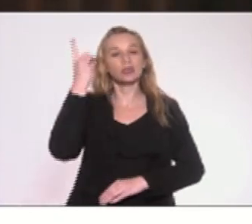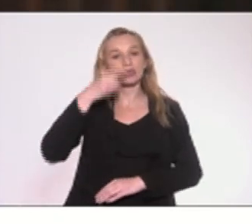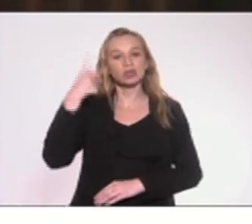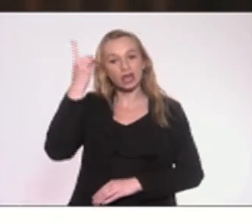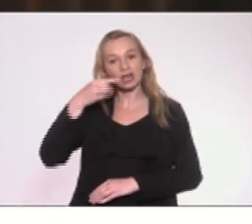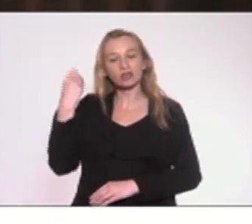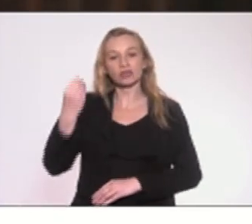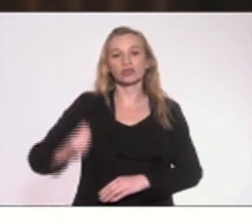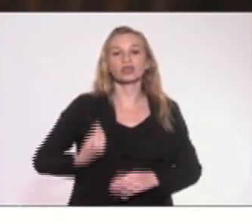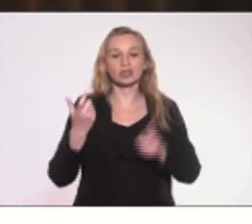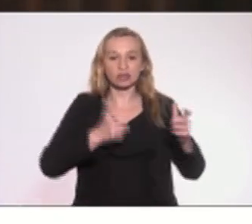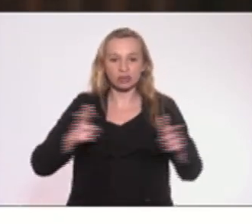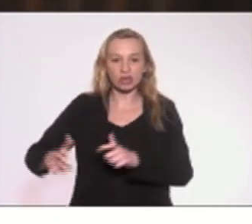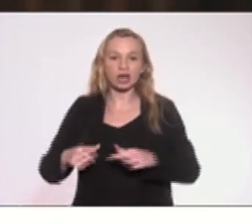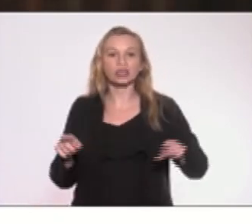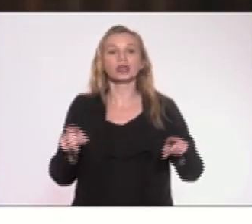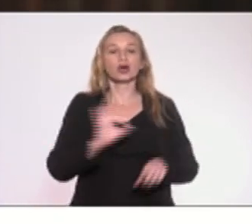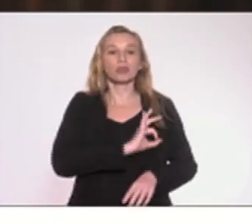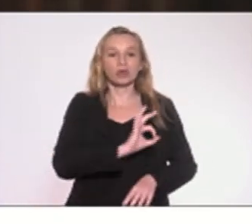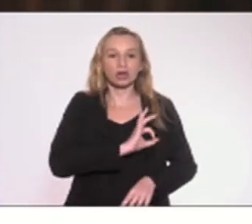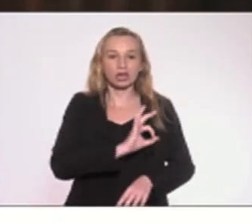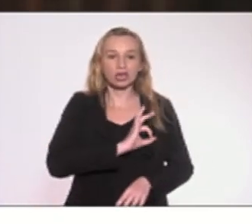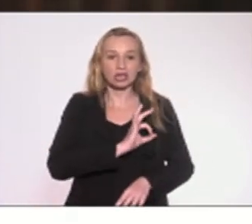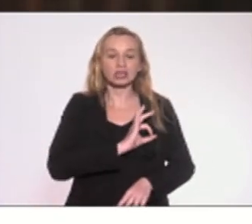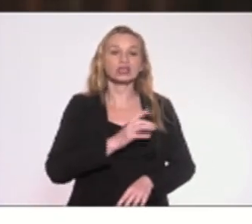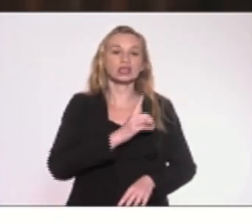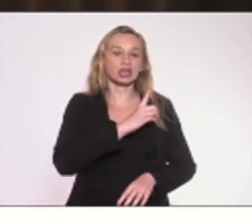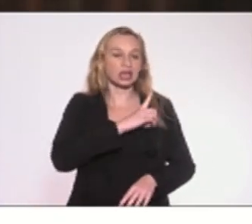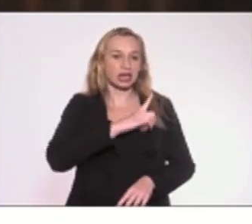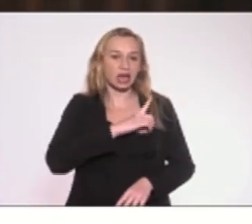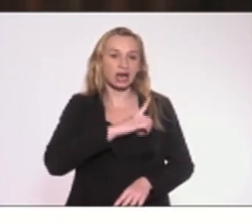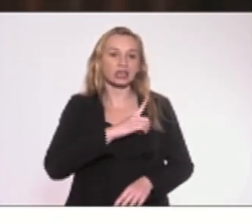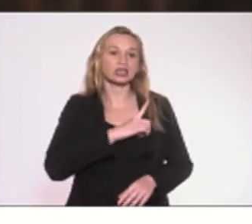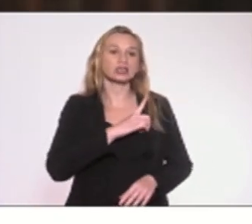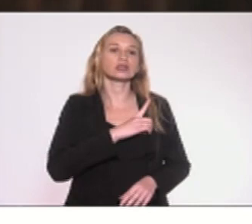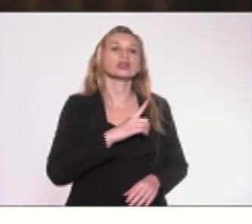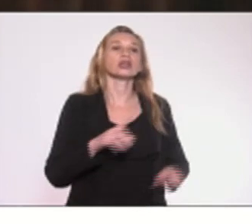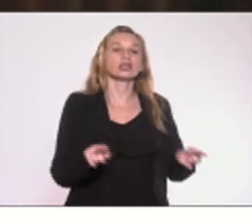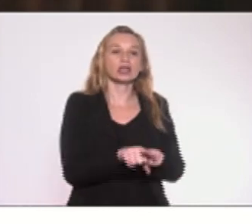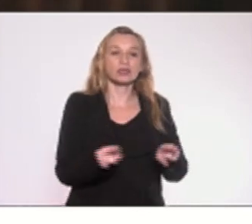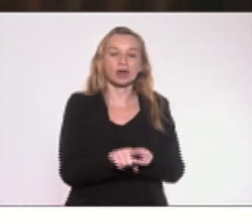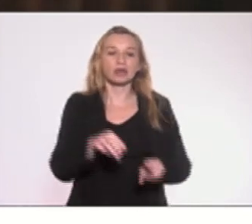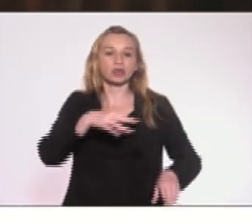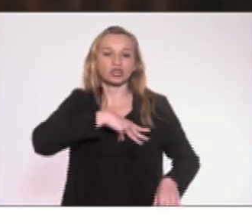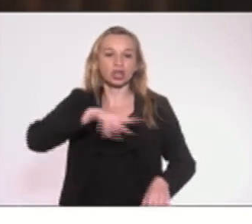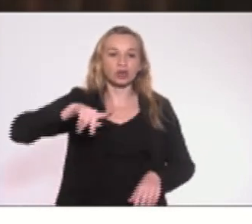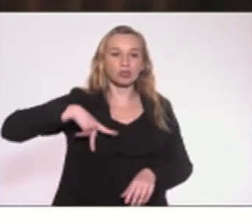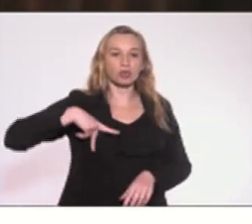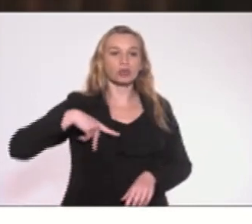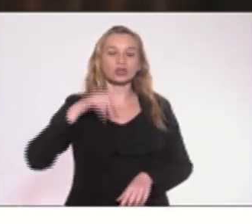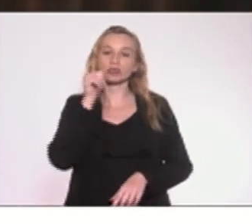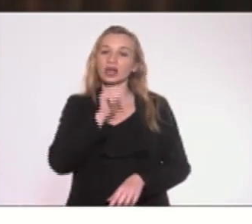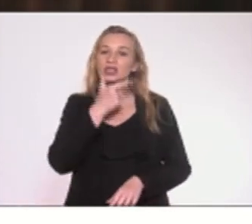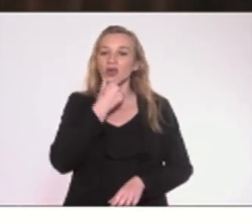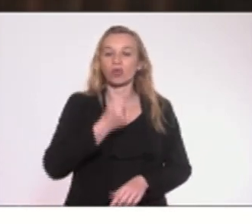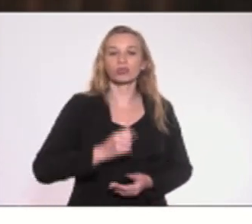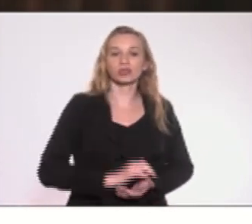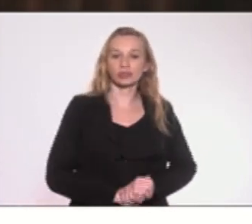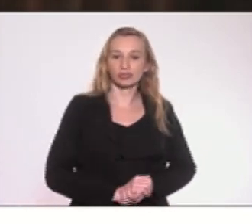excelentíssimos delegados de polícia e policiais civis, excelentíssimos membros do Ministério Público, senhoras e